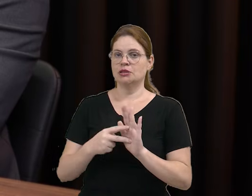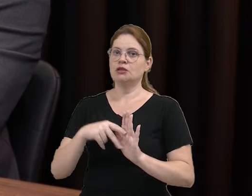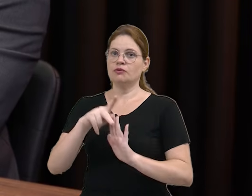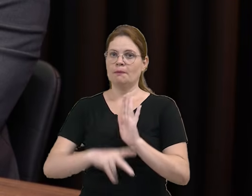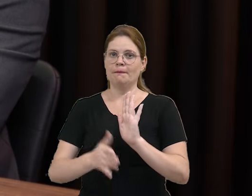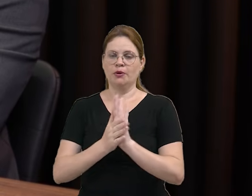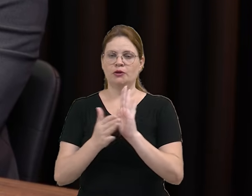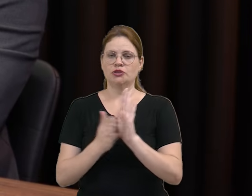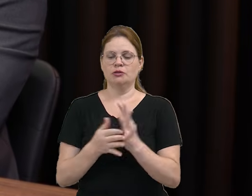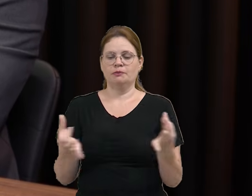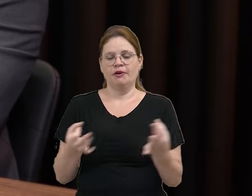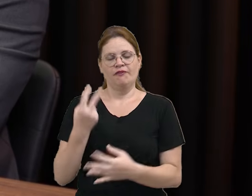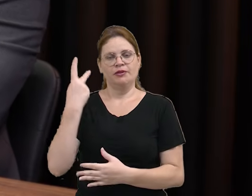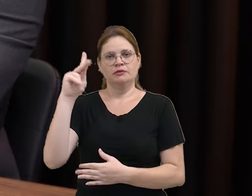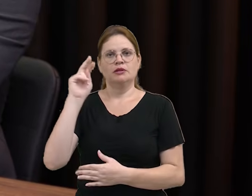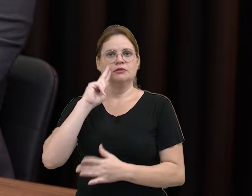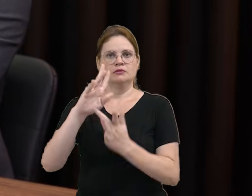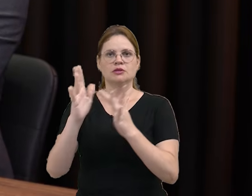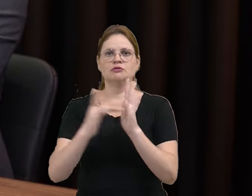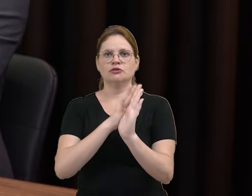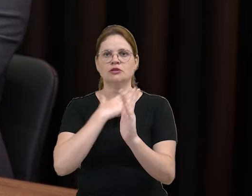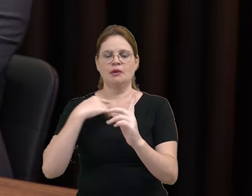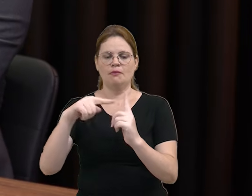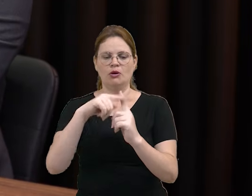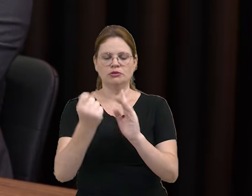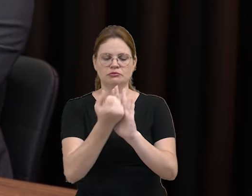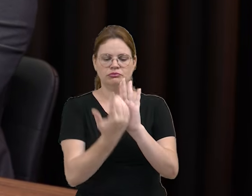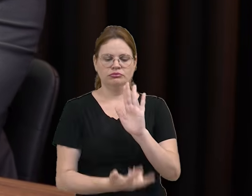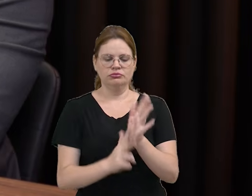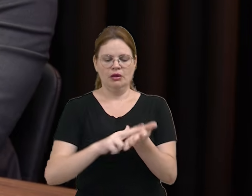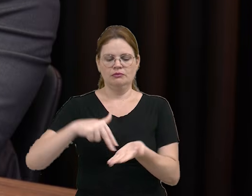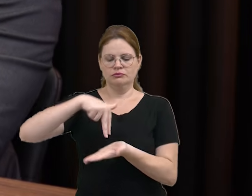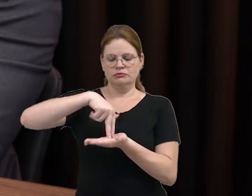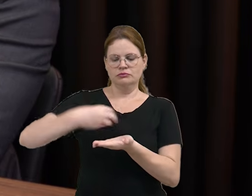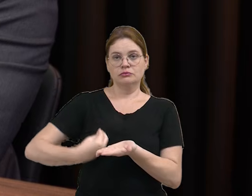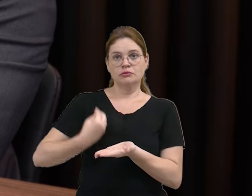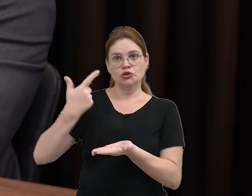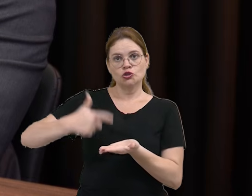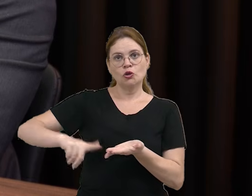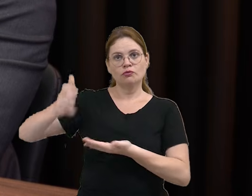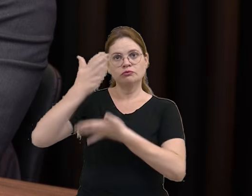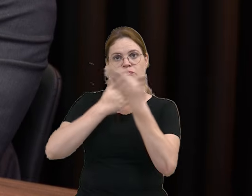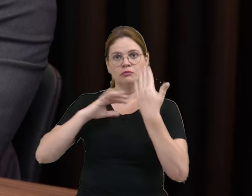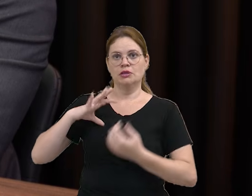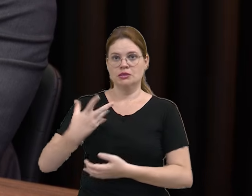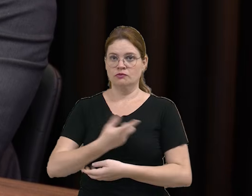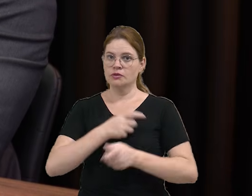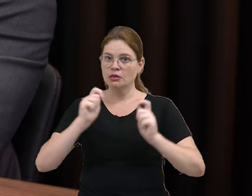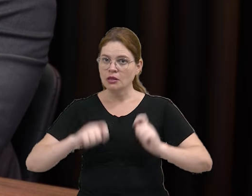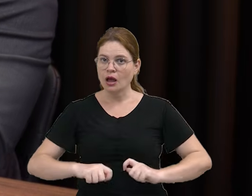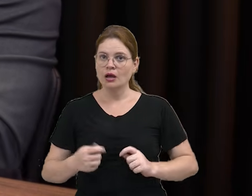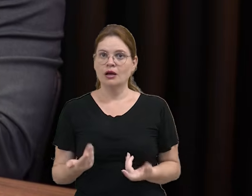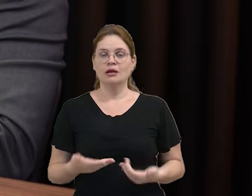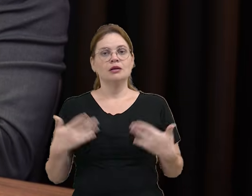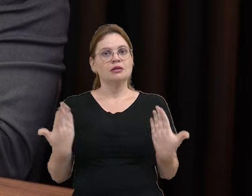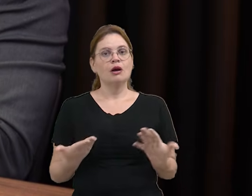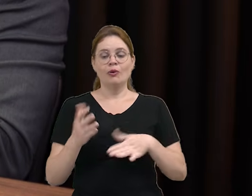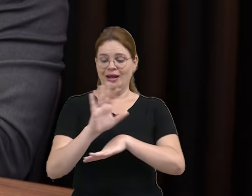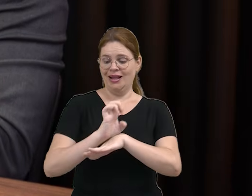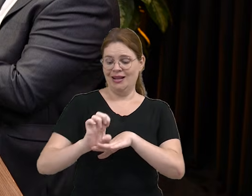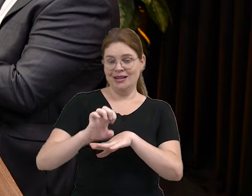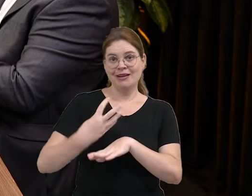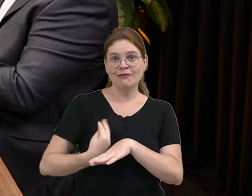plano perfeito do Senhor, que é morte e ressurreição, o caminho que nos leva à redenção, à salvação. E Elias,